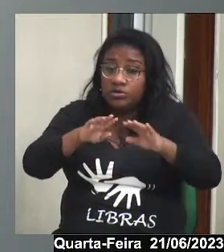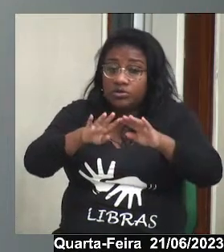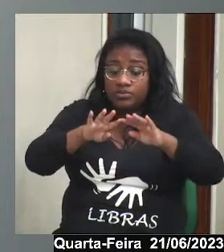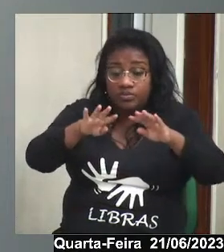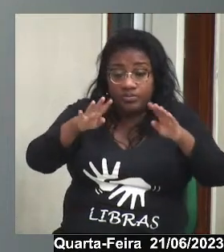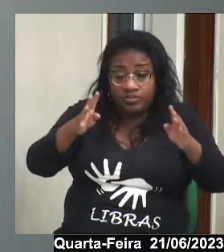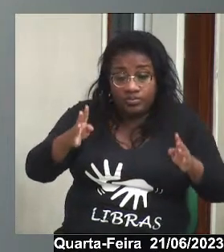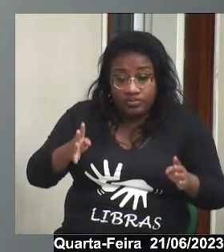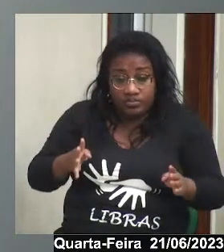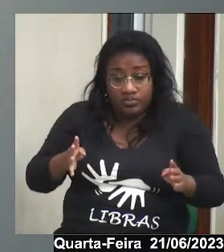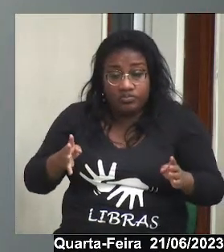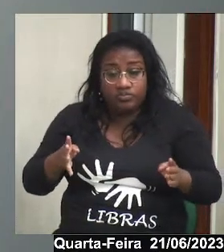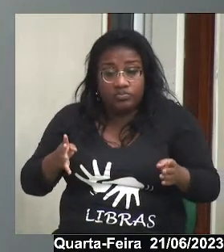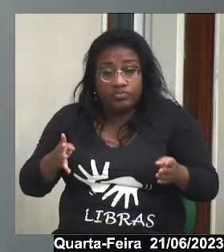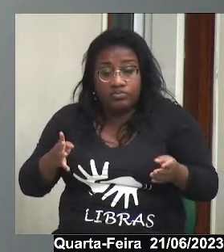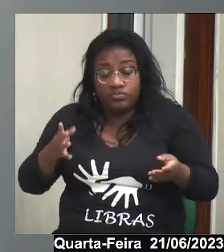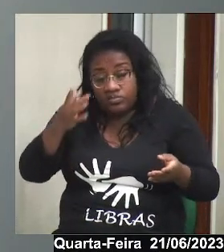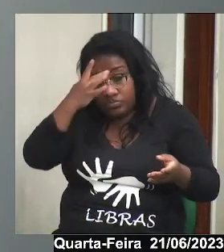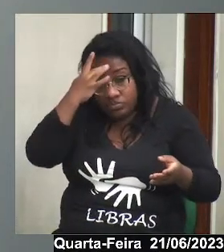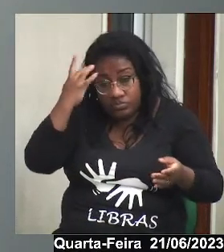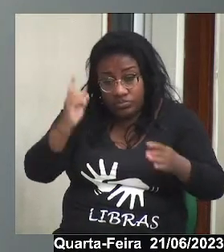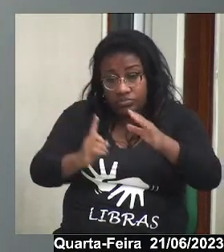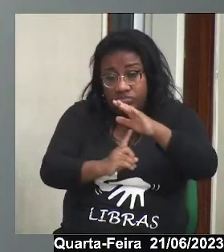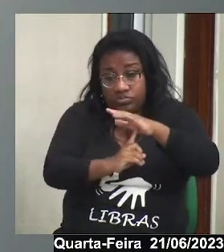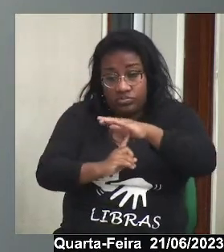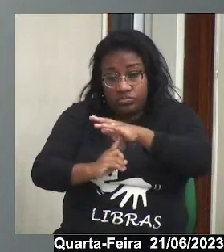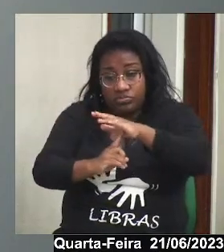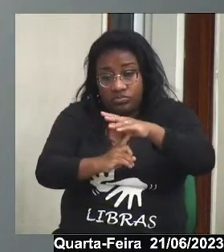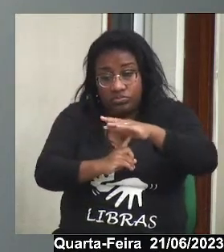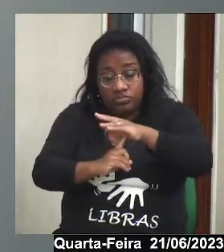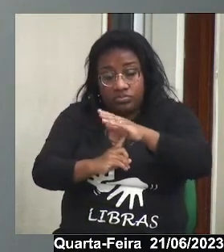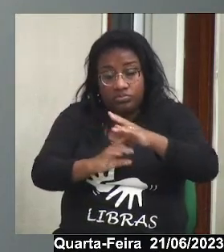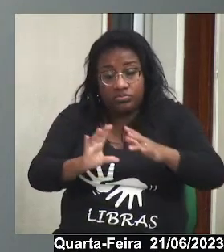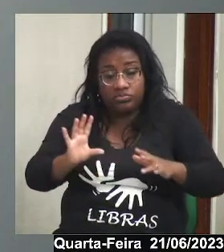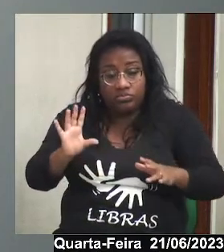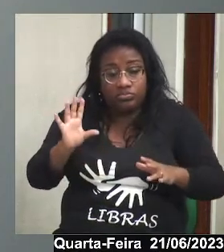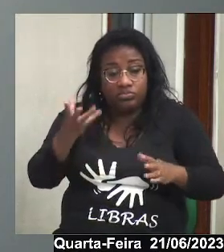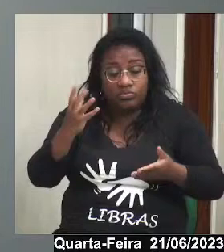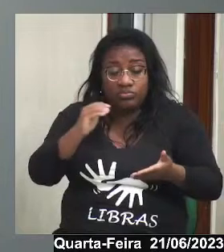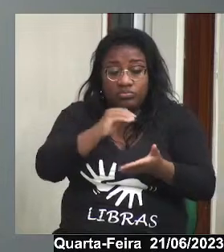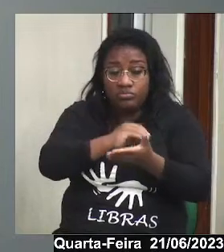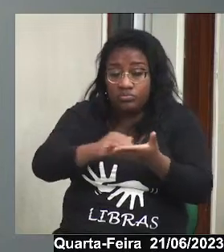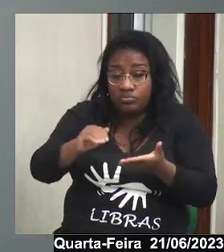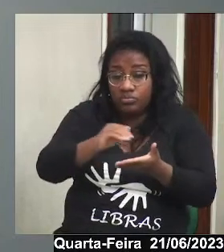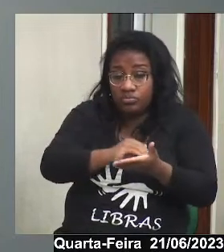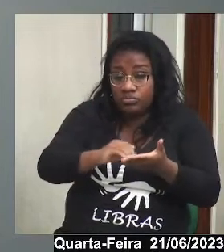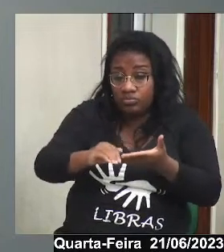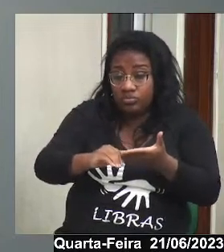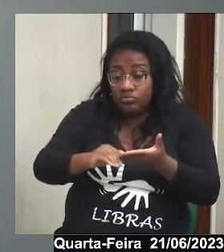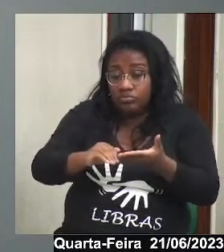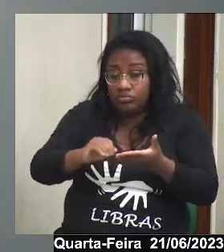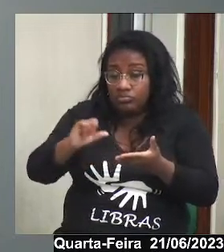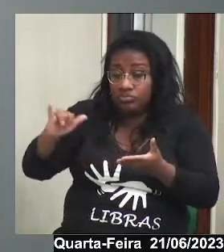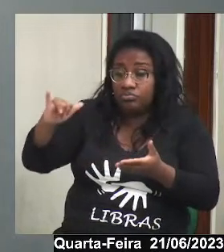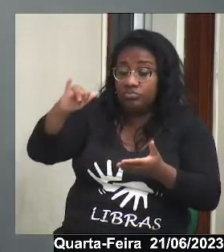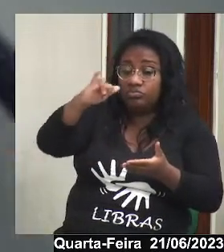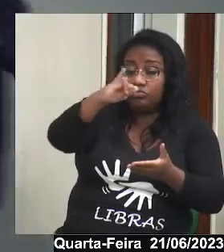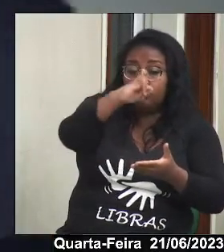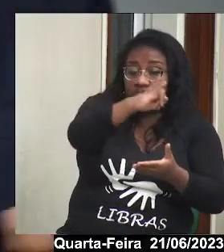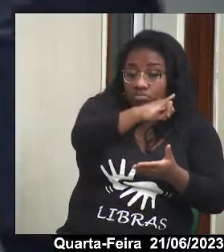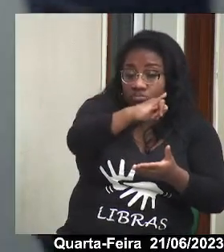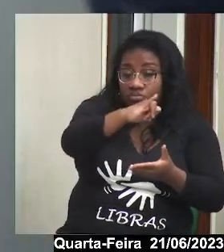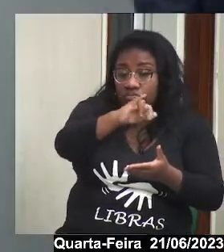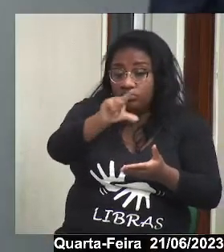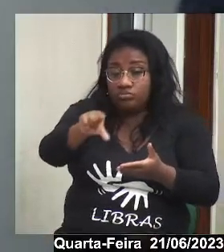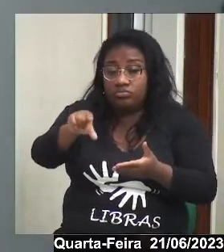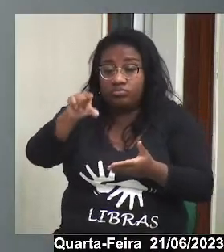e a gente precisa ouvir os expositores sobre isso. A primeira coisa, eu não acho que tem que ser a Secretaria de Turismo que tem que decidir qual bar